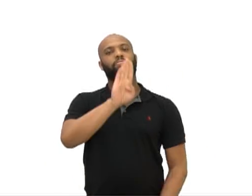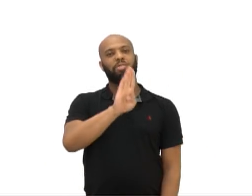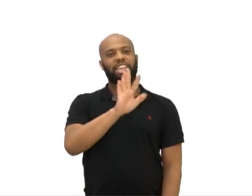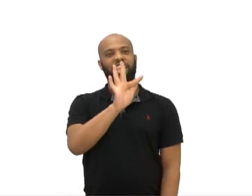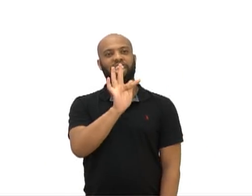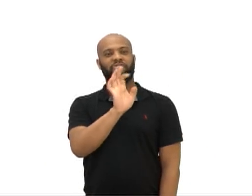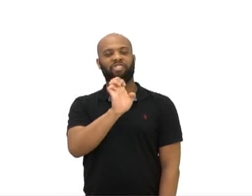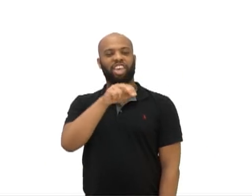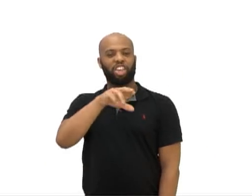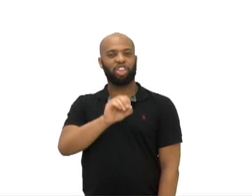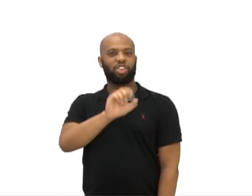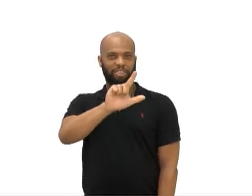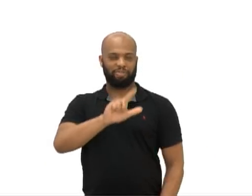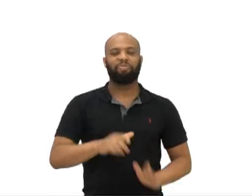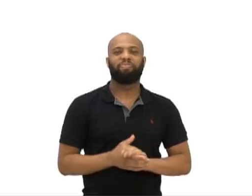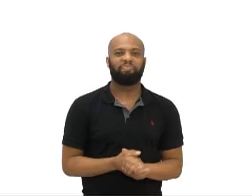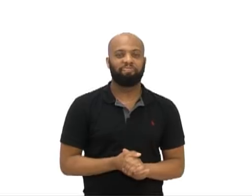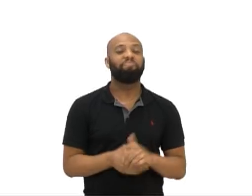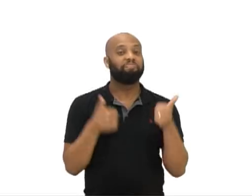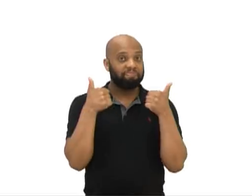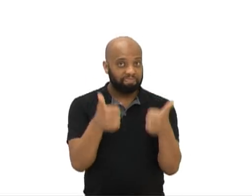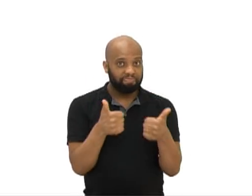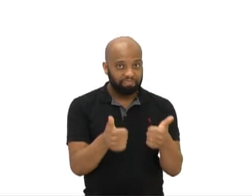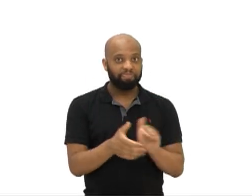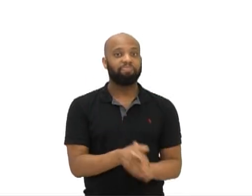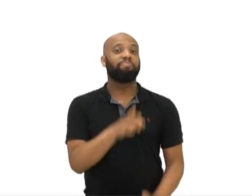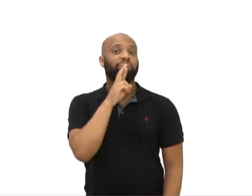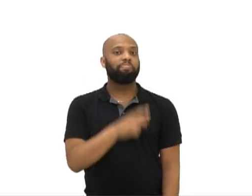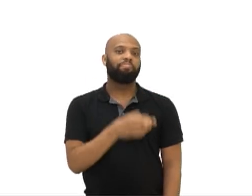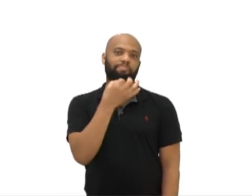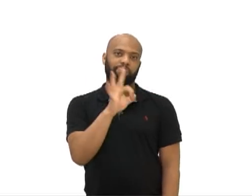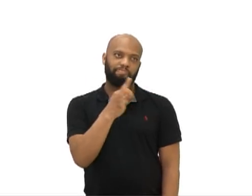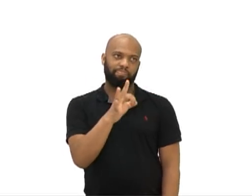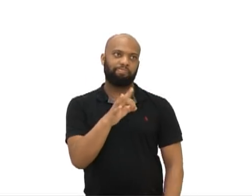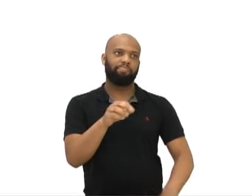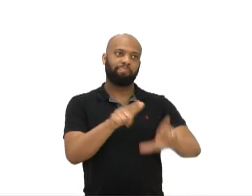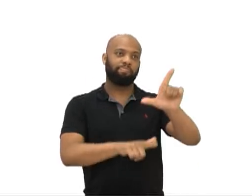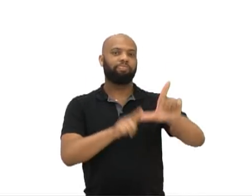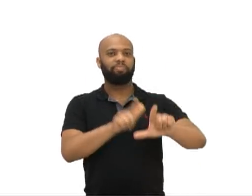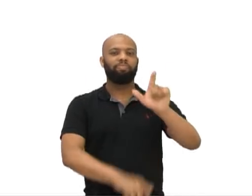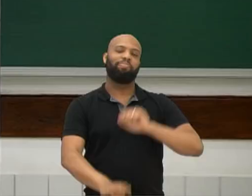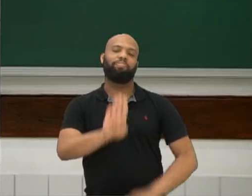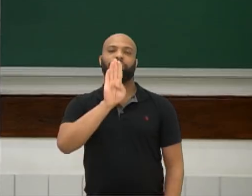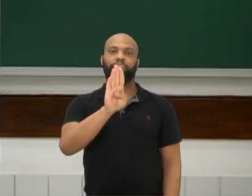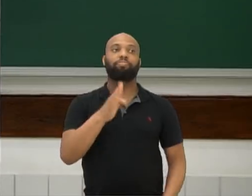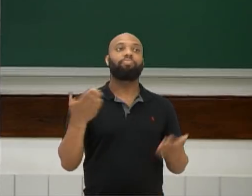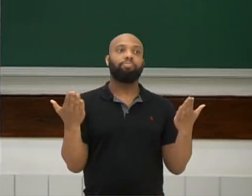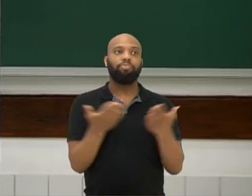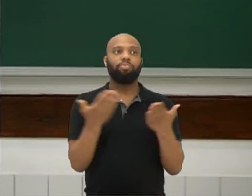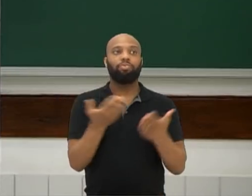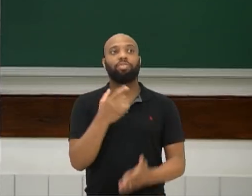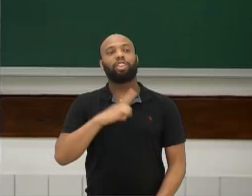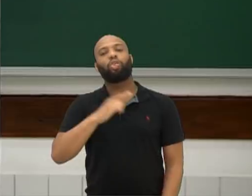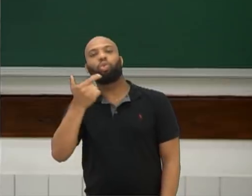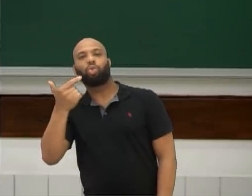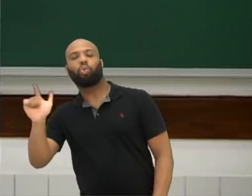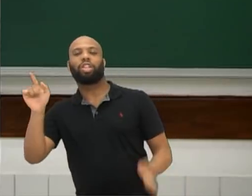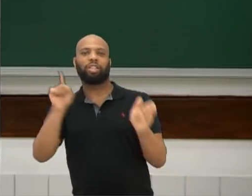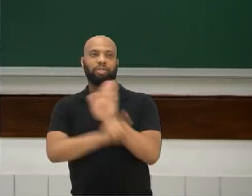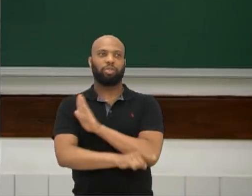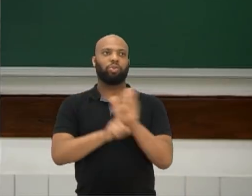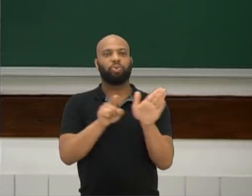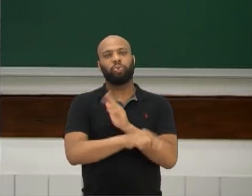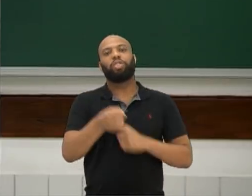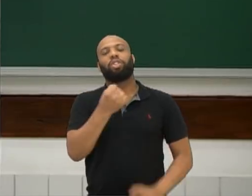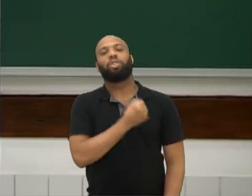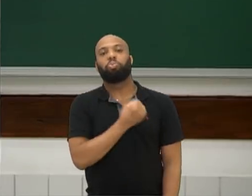fenol, senhoras e senhores. Show de bola? Resposta certa também letra B. Vamos então para o próximo